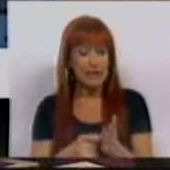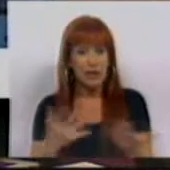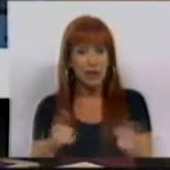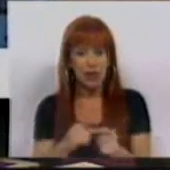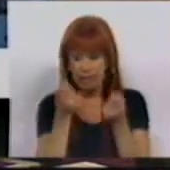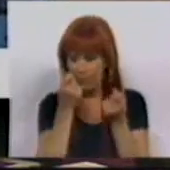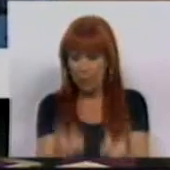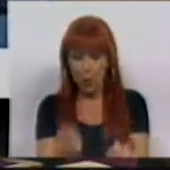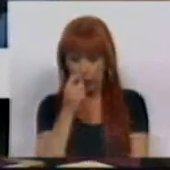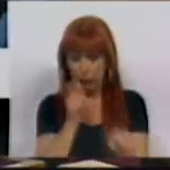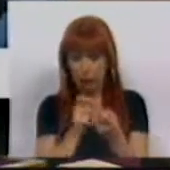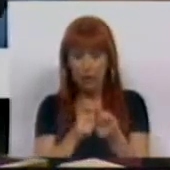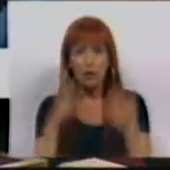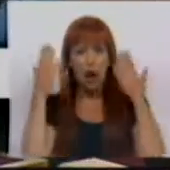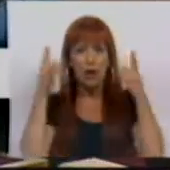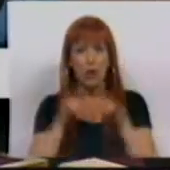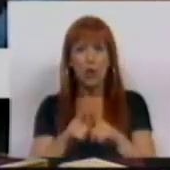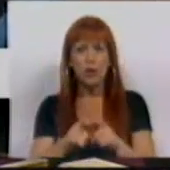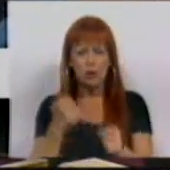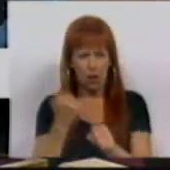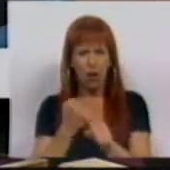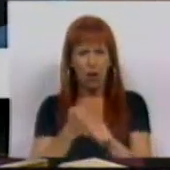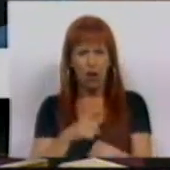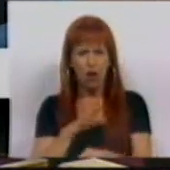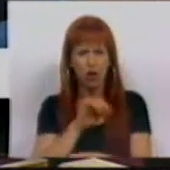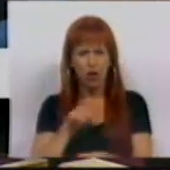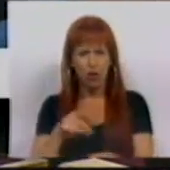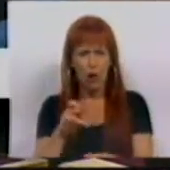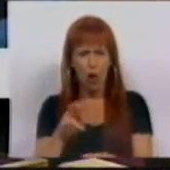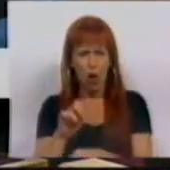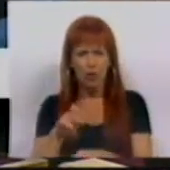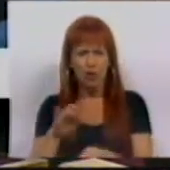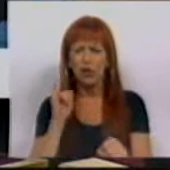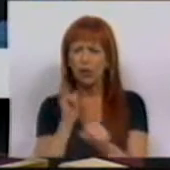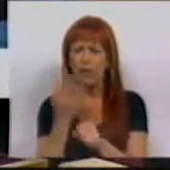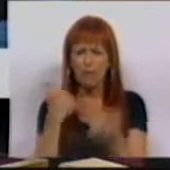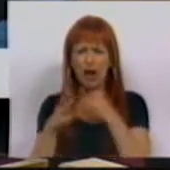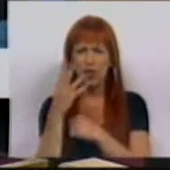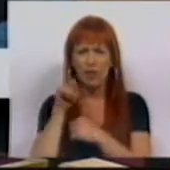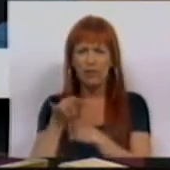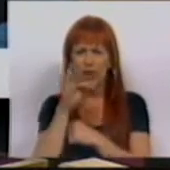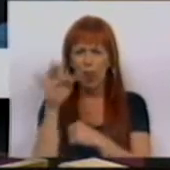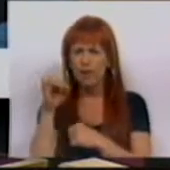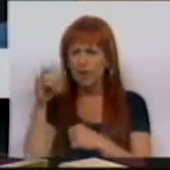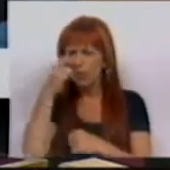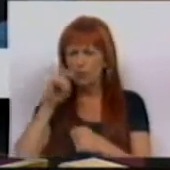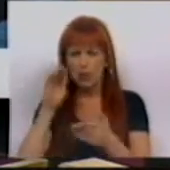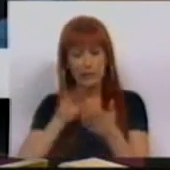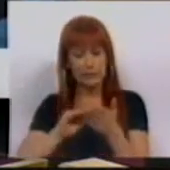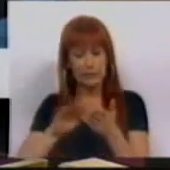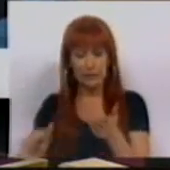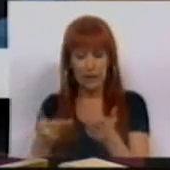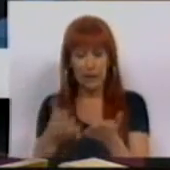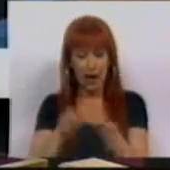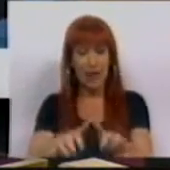necessariamente escassos para saudar o ato de cidadania de João Rosa Penedos e de mais de 4.400 cidadãos que se